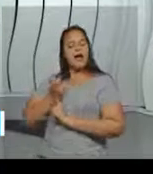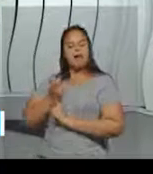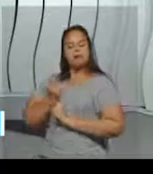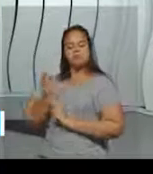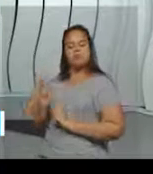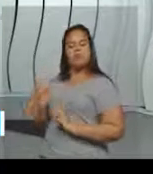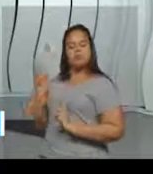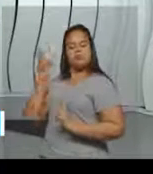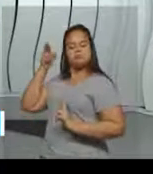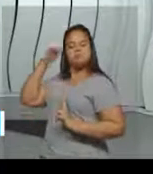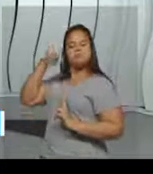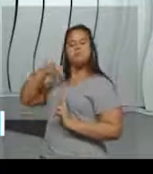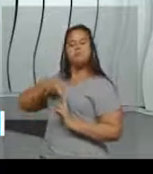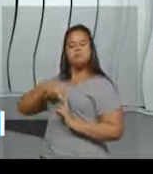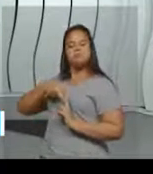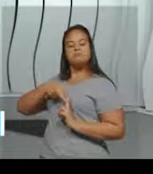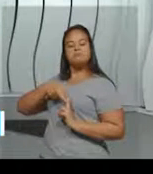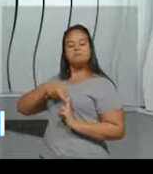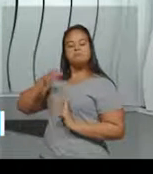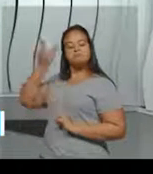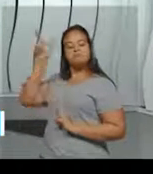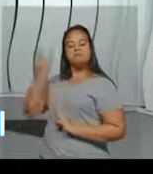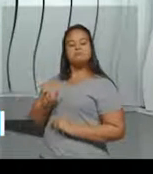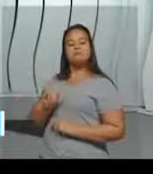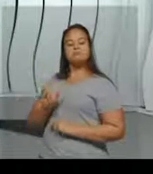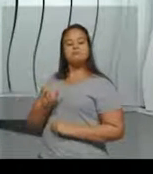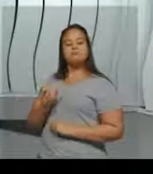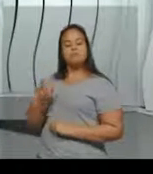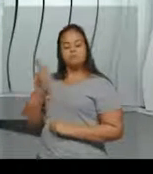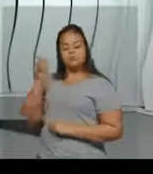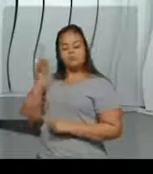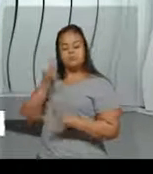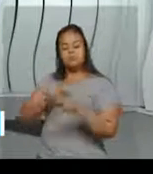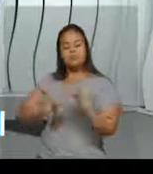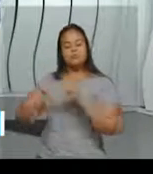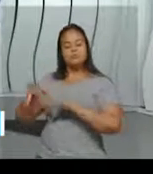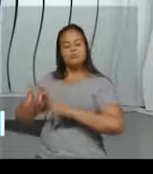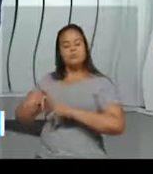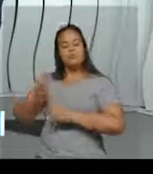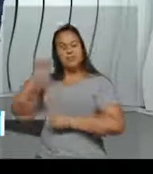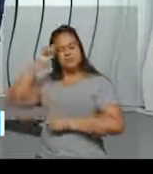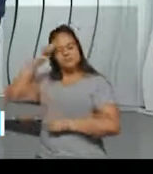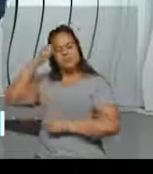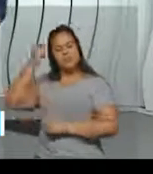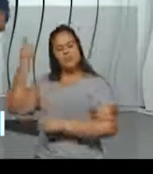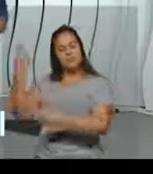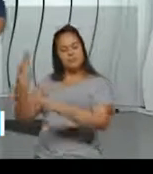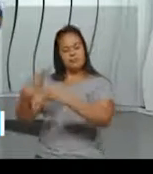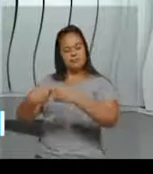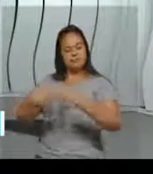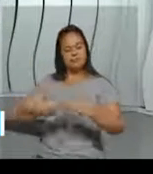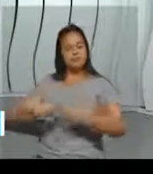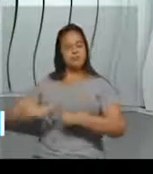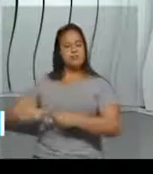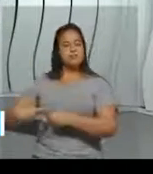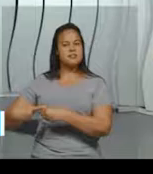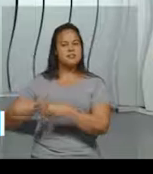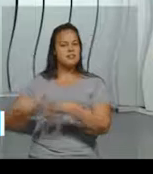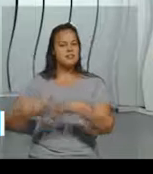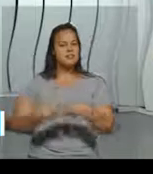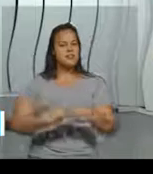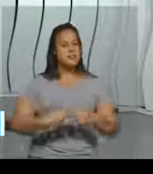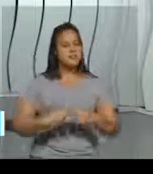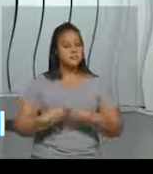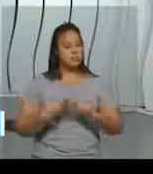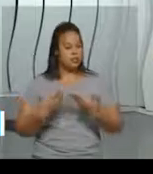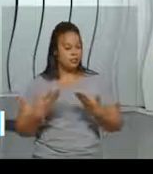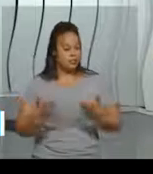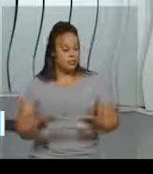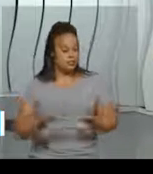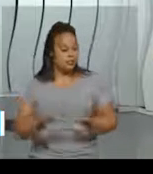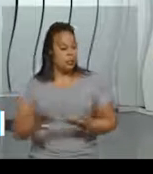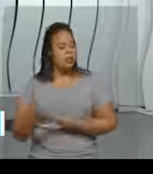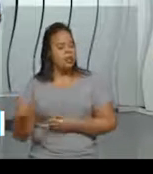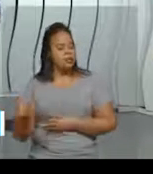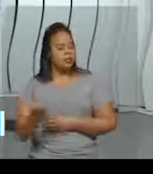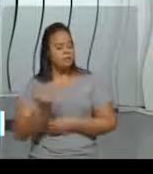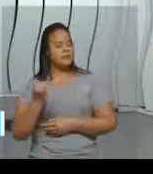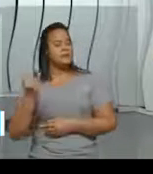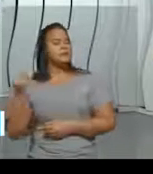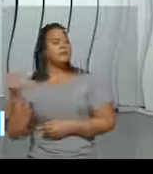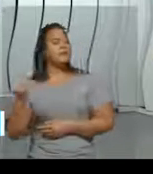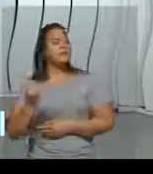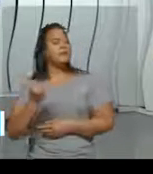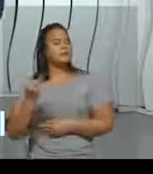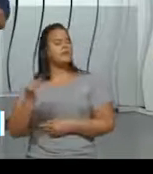representatividade das pessoas negras na cidade. Bem, por fim, mas não menos importante,